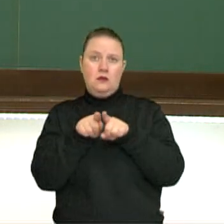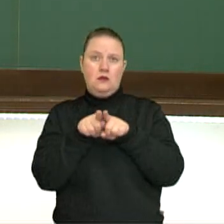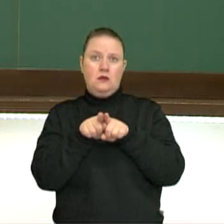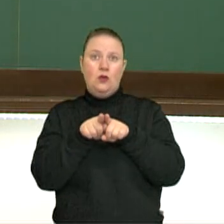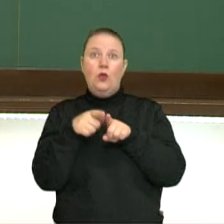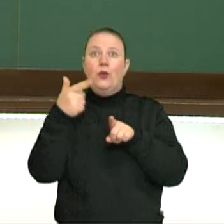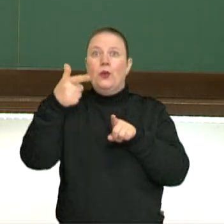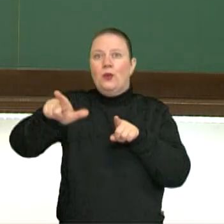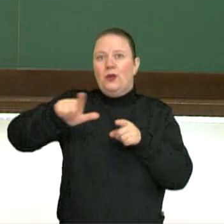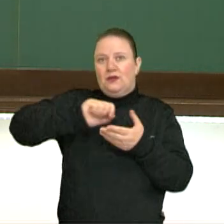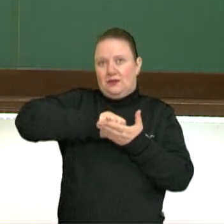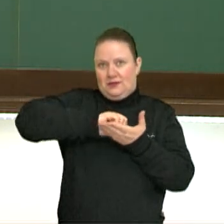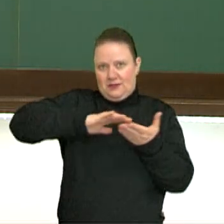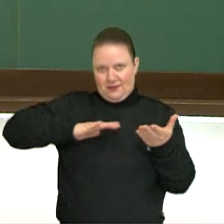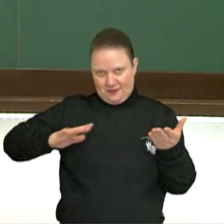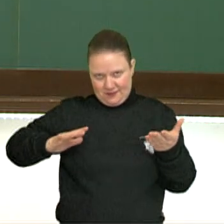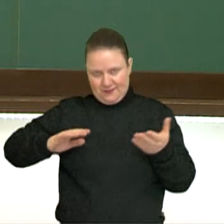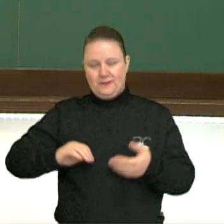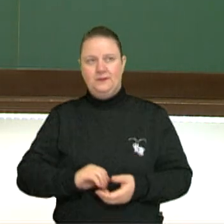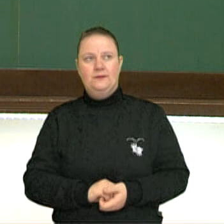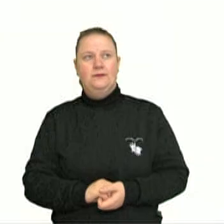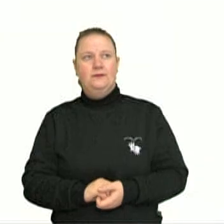uma atividade com vocês aqui.